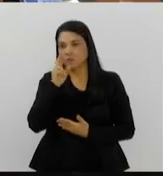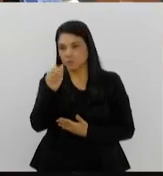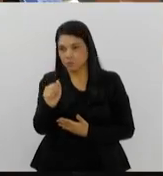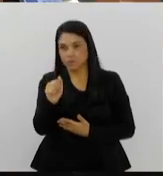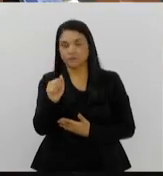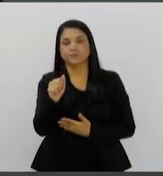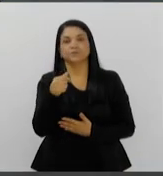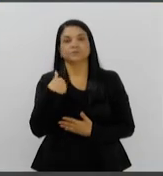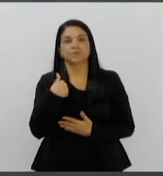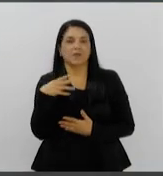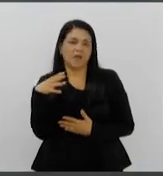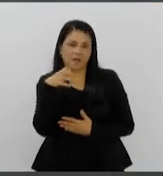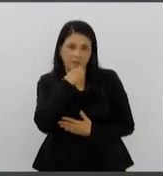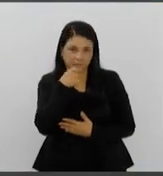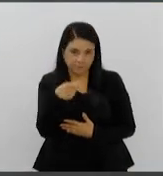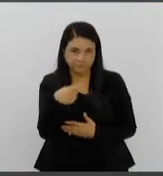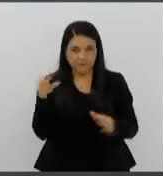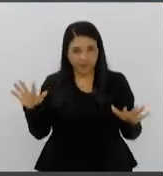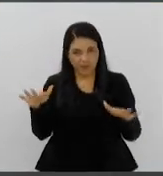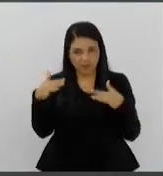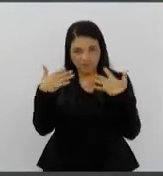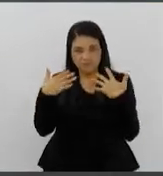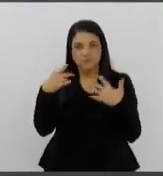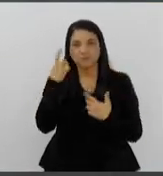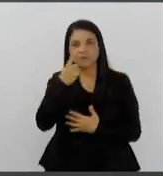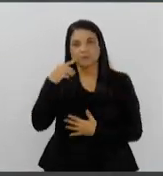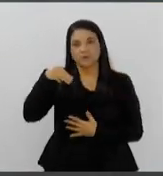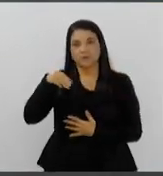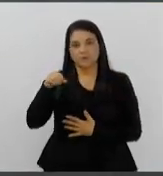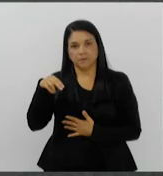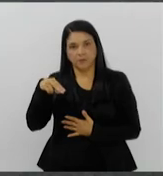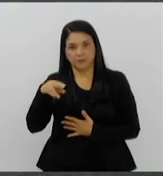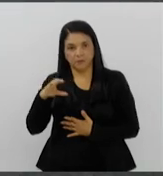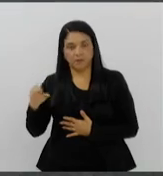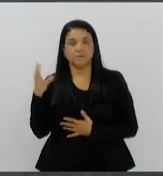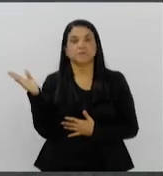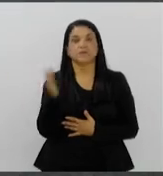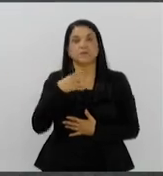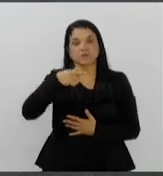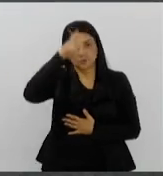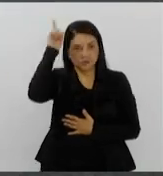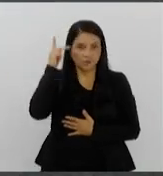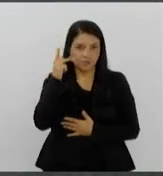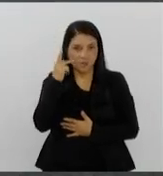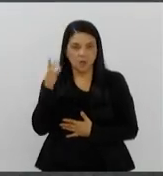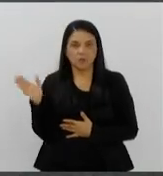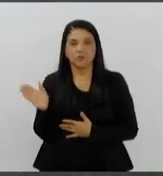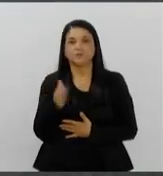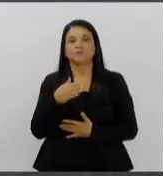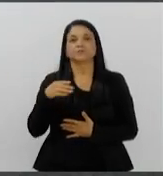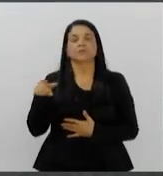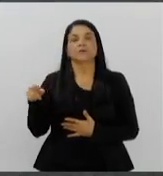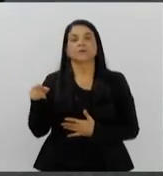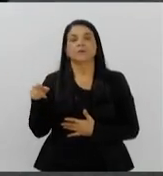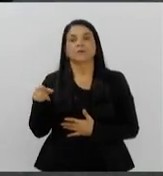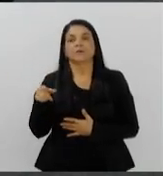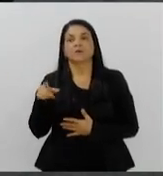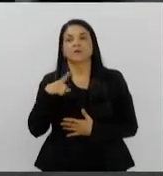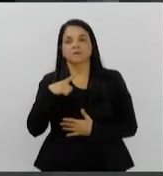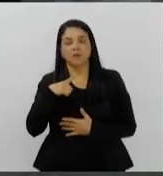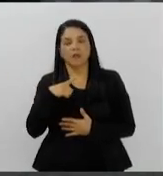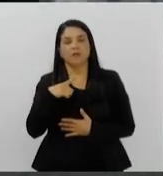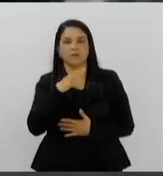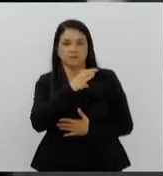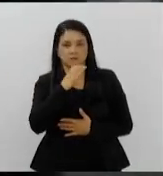de forma muito breve, queria atenção aqui o deputado Mink, o deputado Luiz Paulo, a deputada Marta. Tramita na CCJ um projeto de